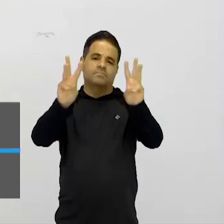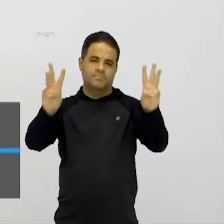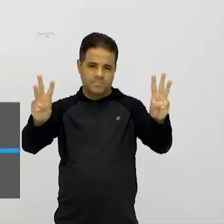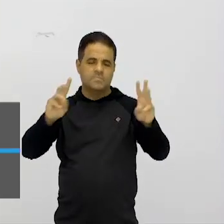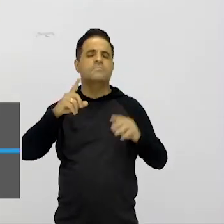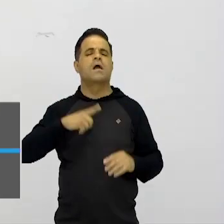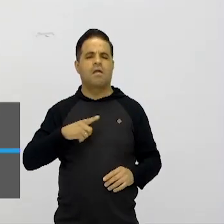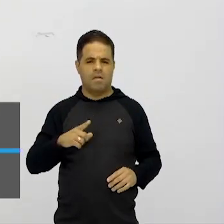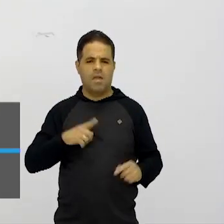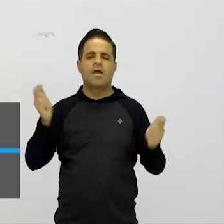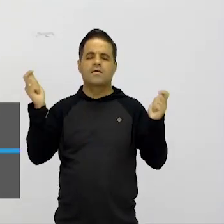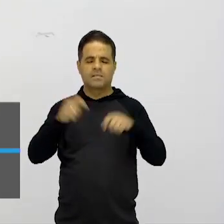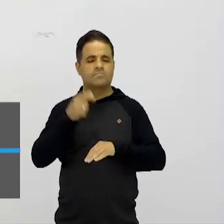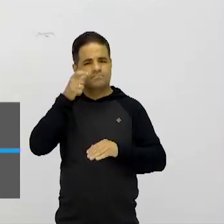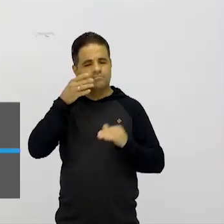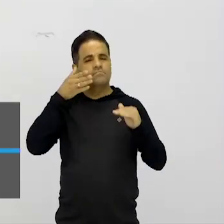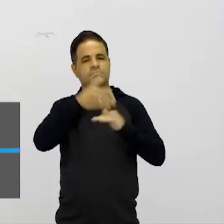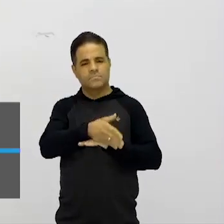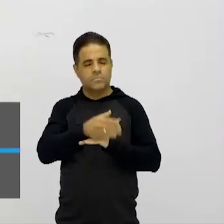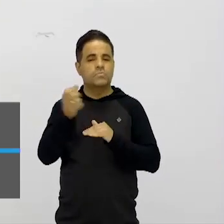é